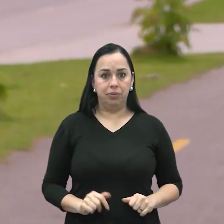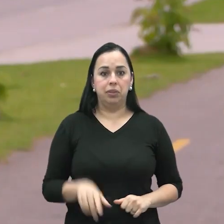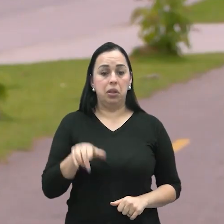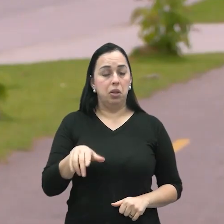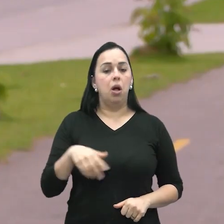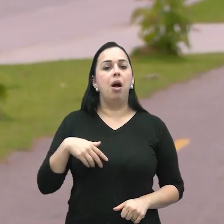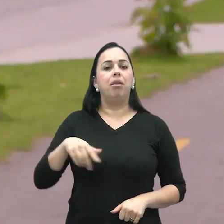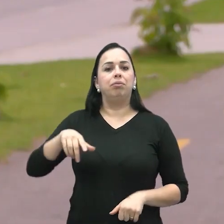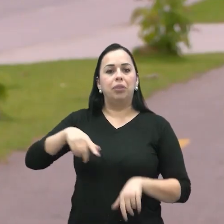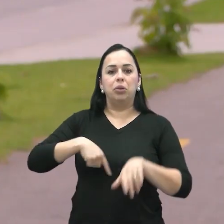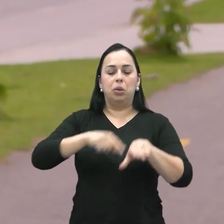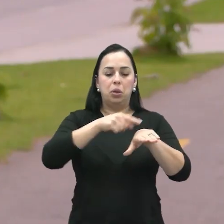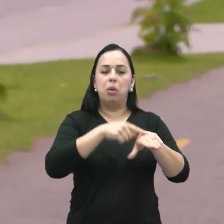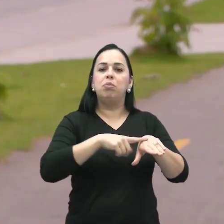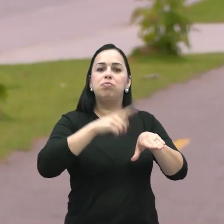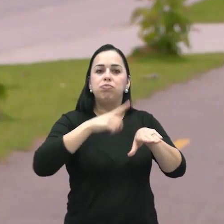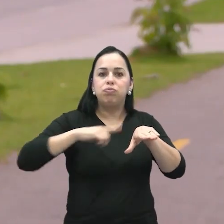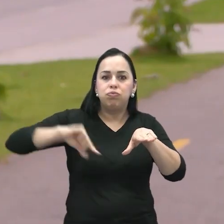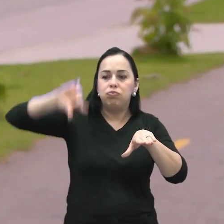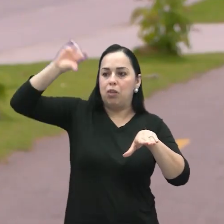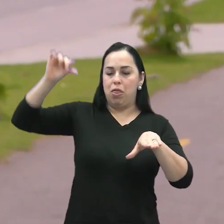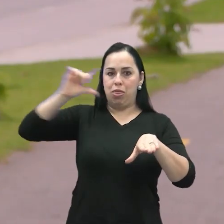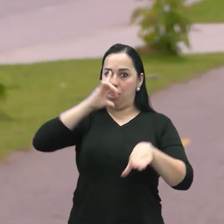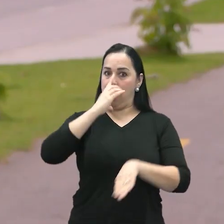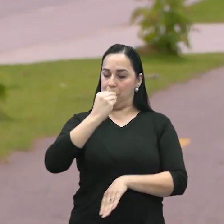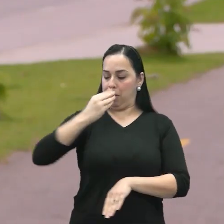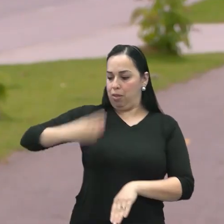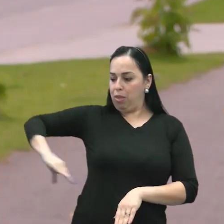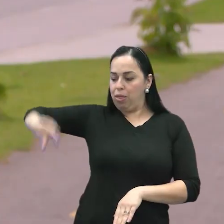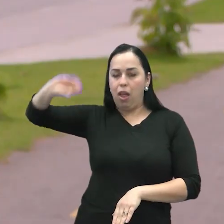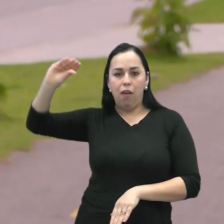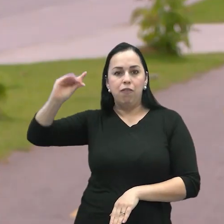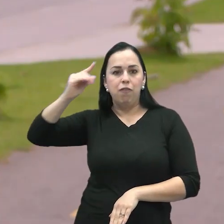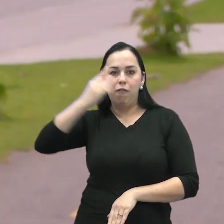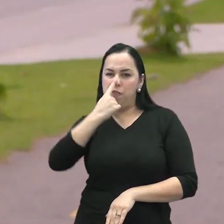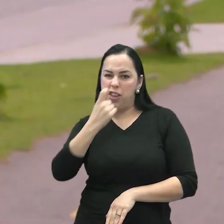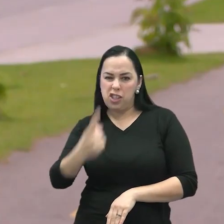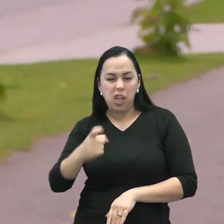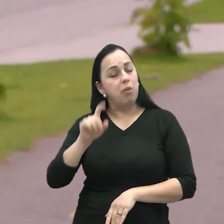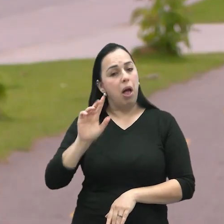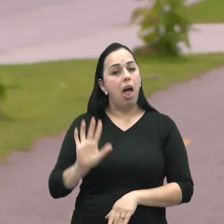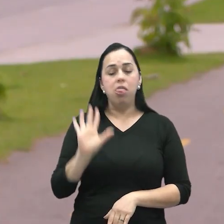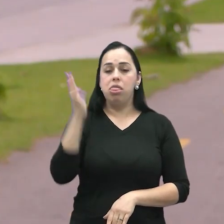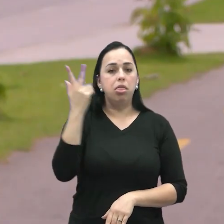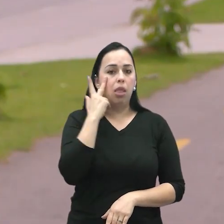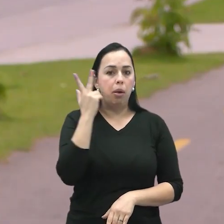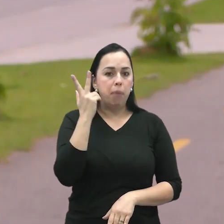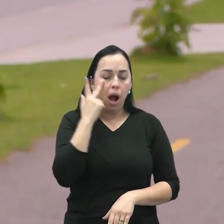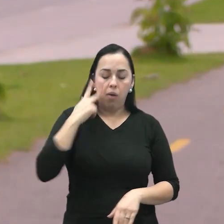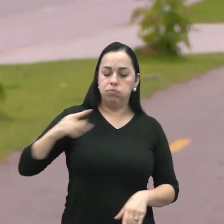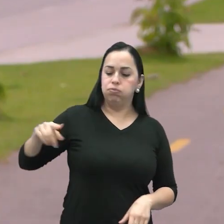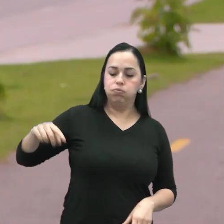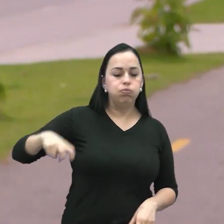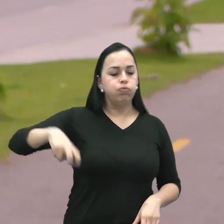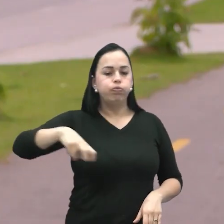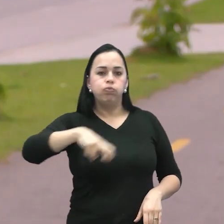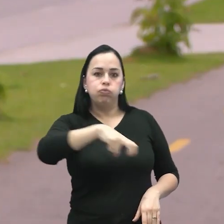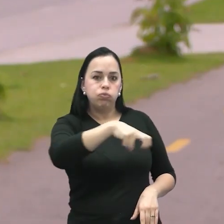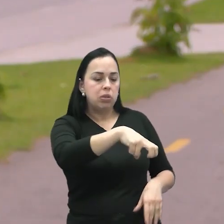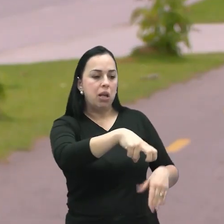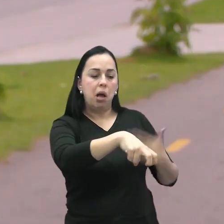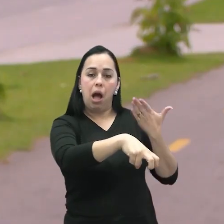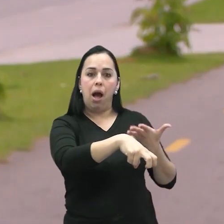são os gambás, né? São animais lentos, são animais que costumam revirar nosso lixo. Então, nas áreas urbanas, os gambás estão